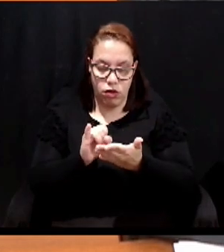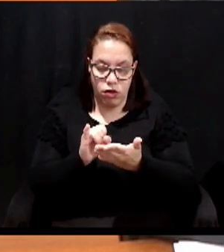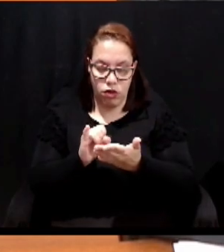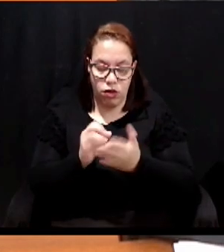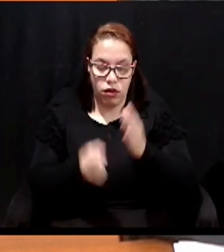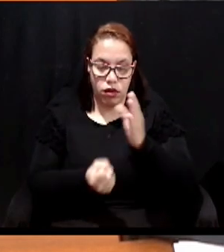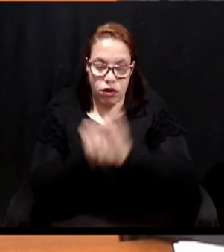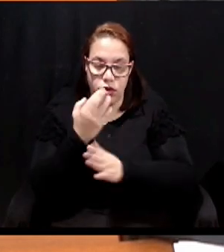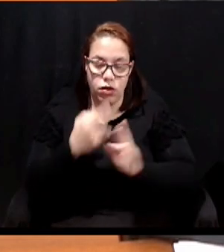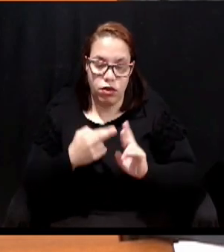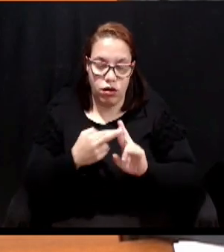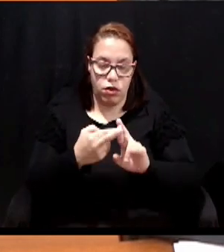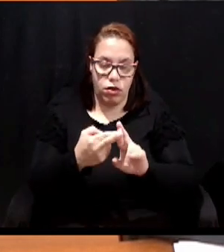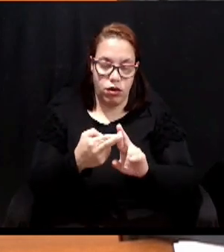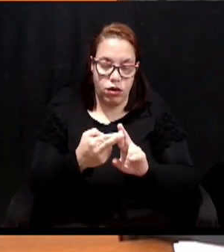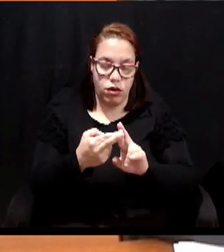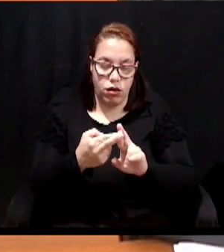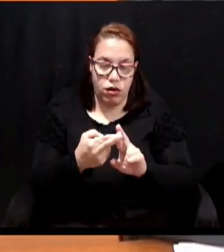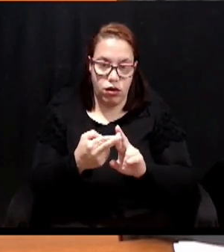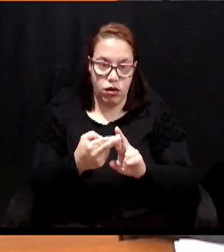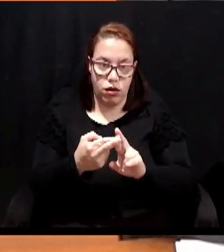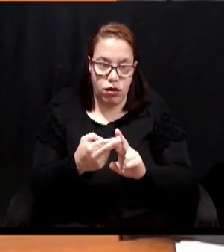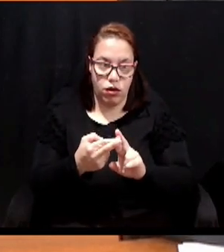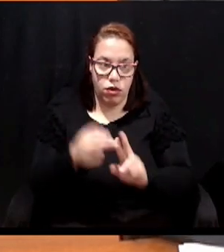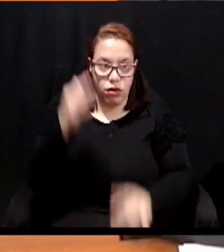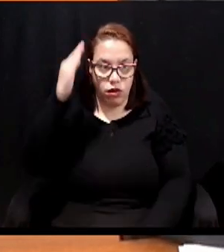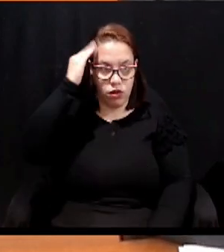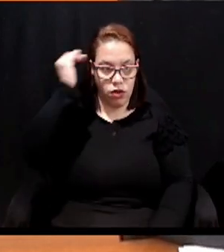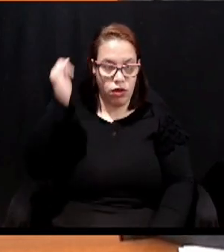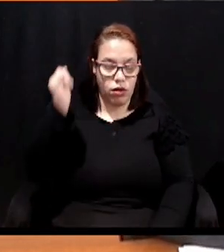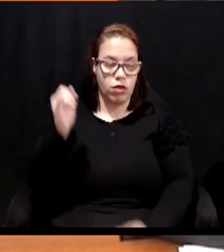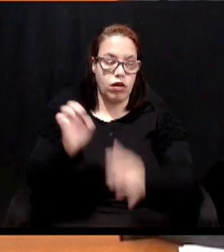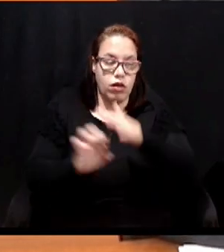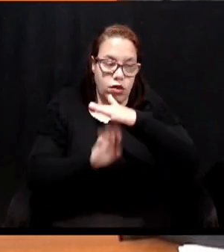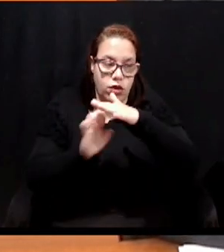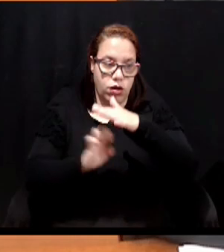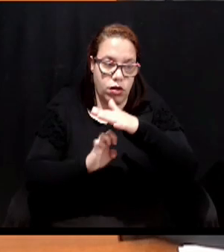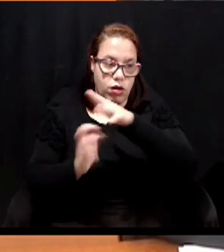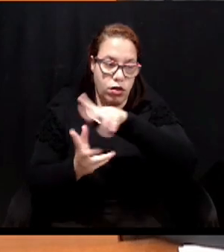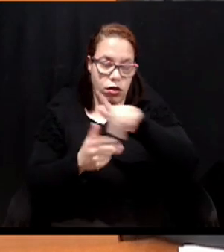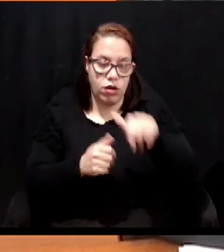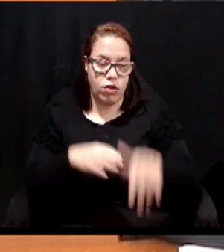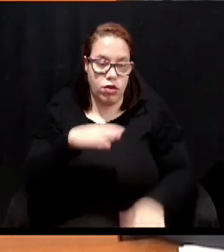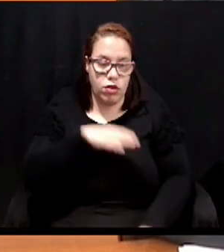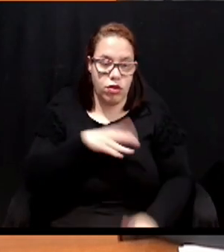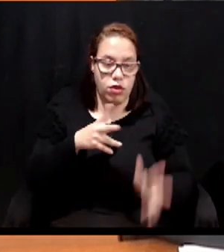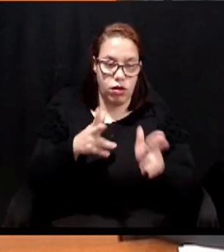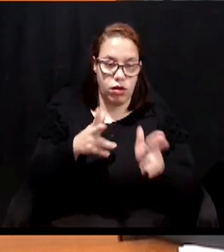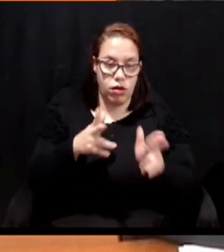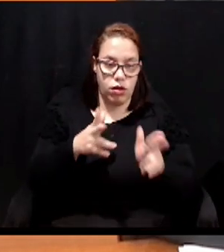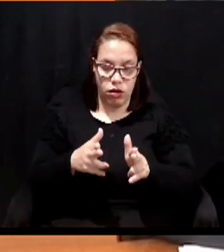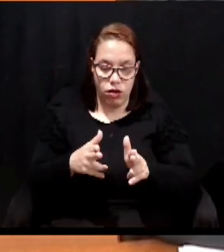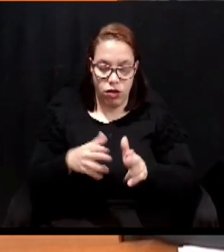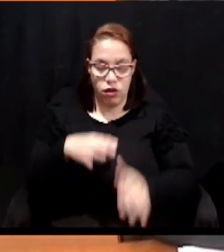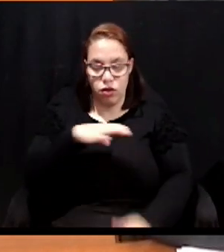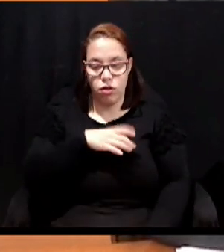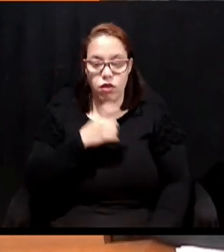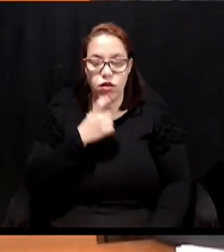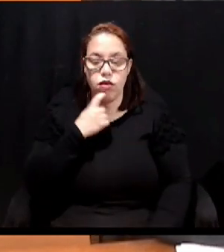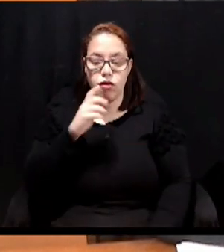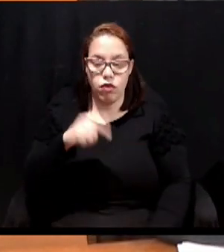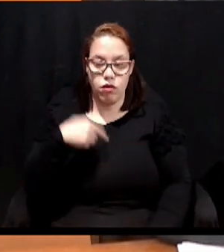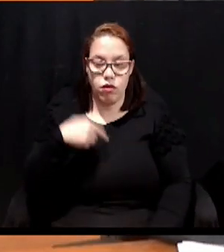representantes diplomáticos, empresas internacionais, cidades irmãs no município de Campinas e outras